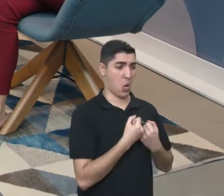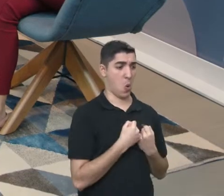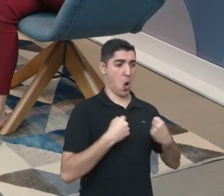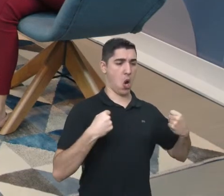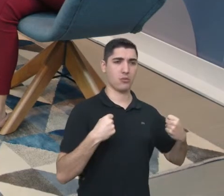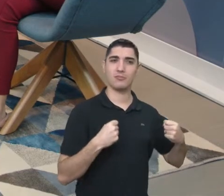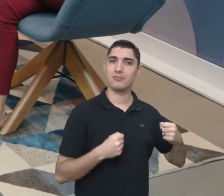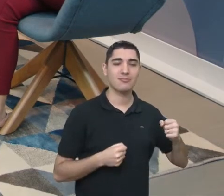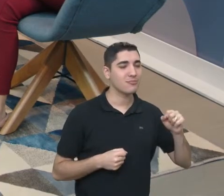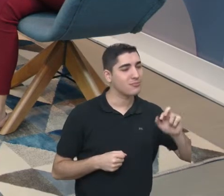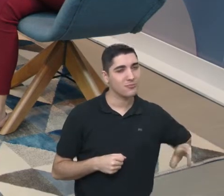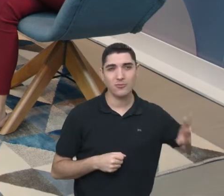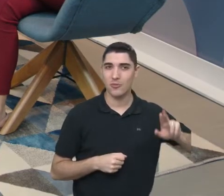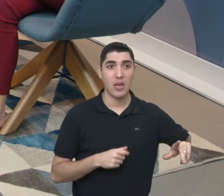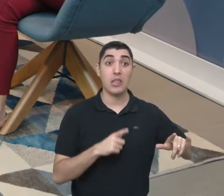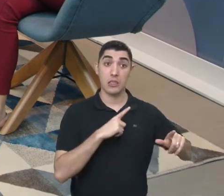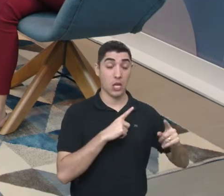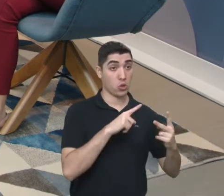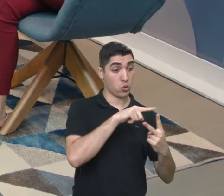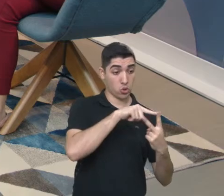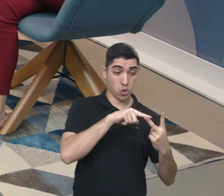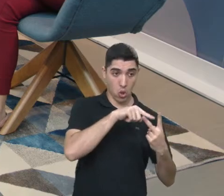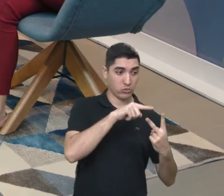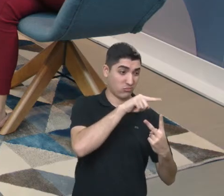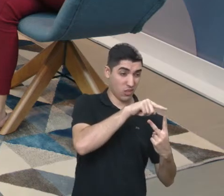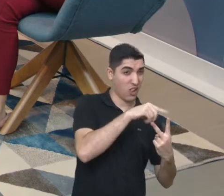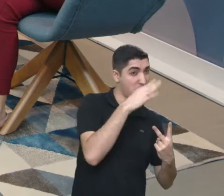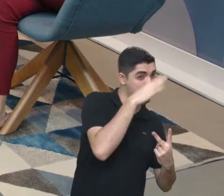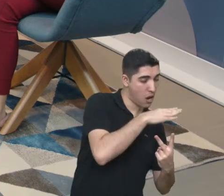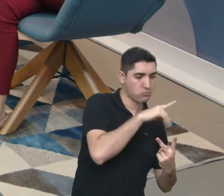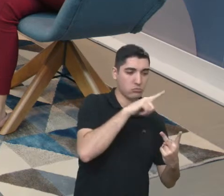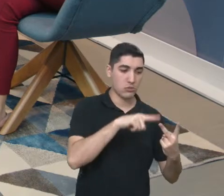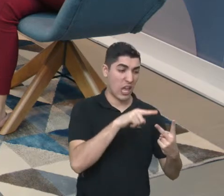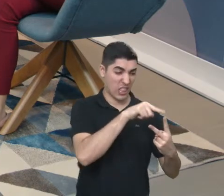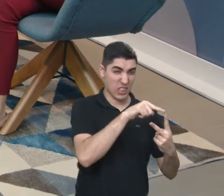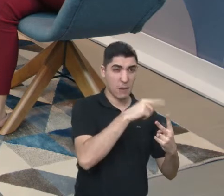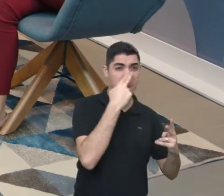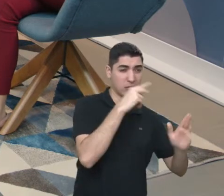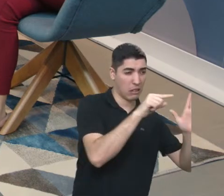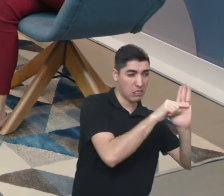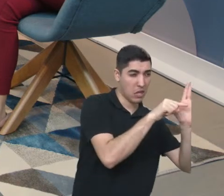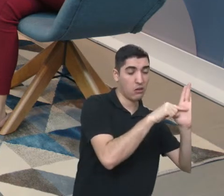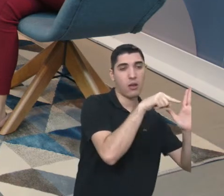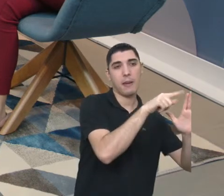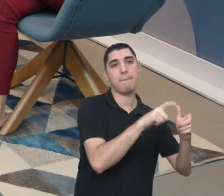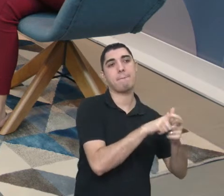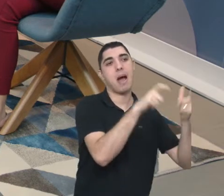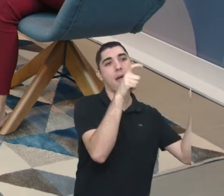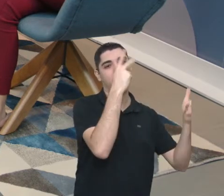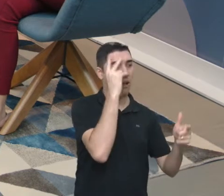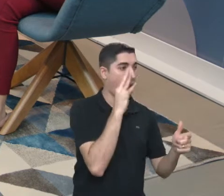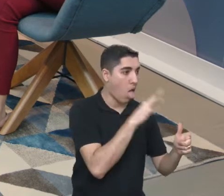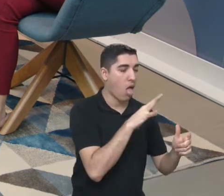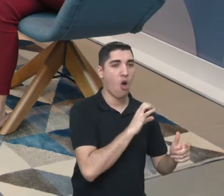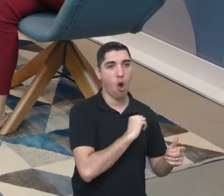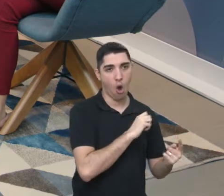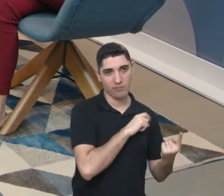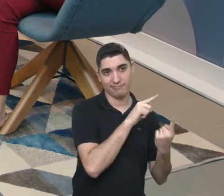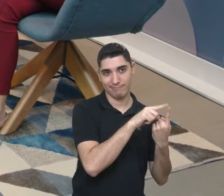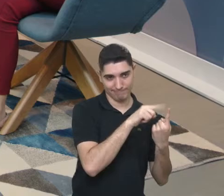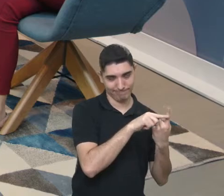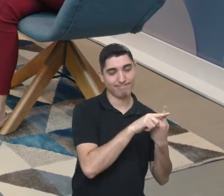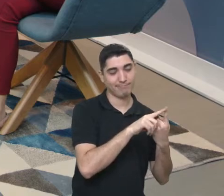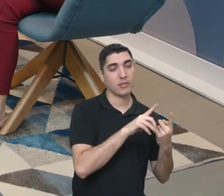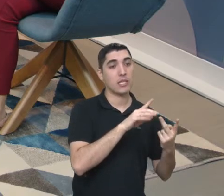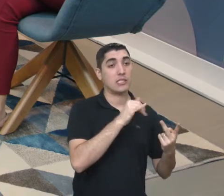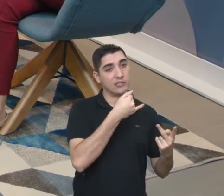a gente tem os dois tipos de conteúdo. Esse conteúdo acaba mais negativo, viraliza mais, infelizmente. Então, a gente precisa